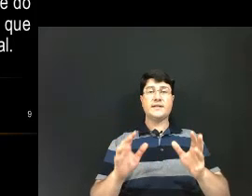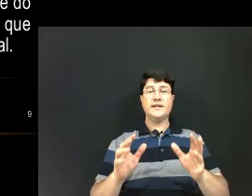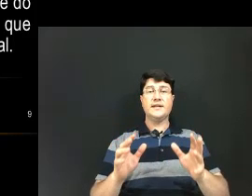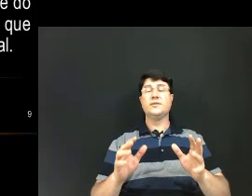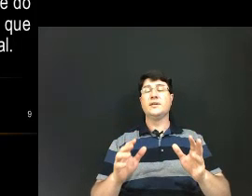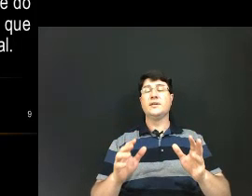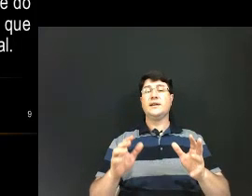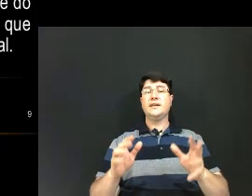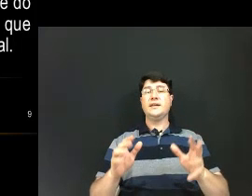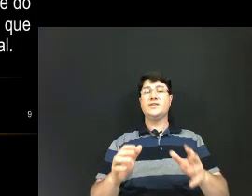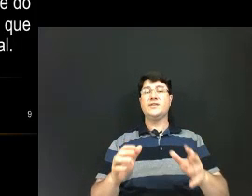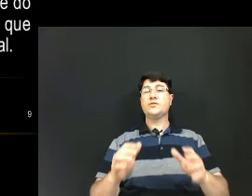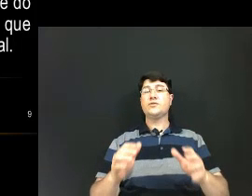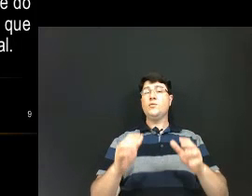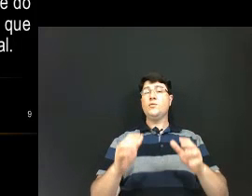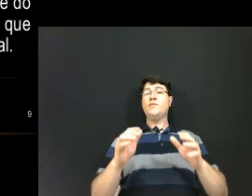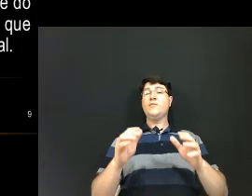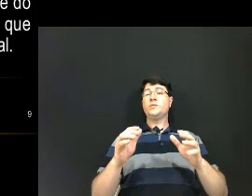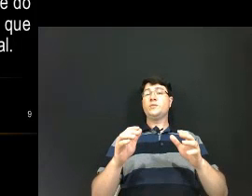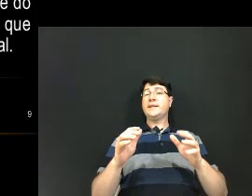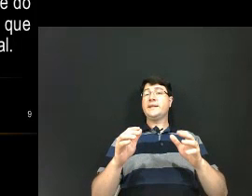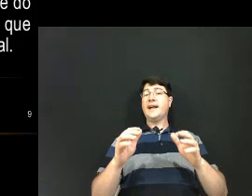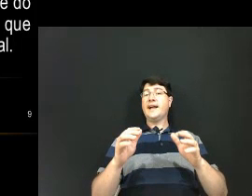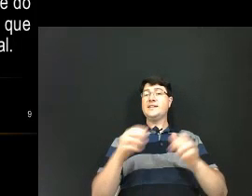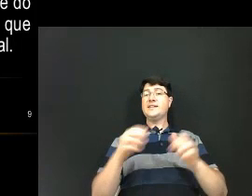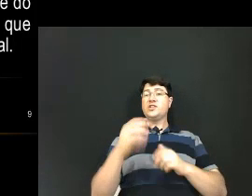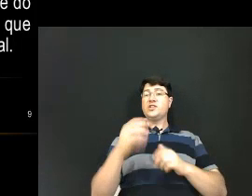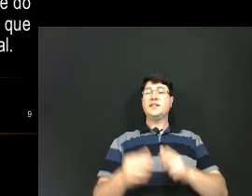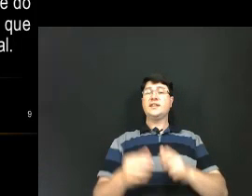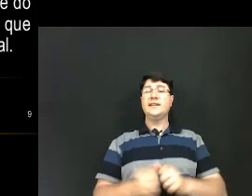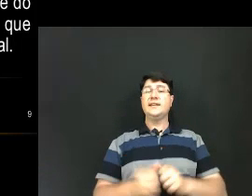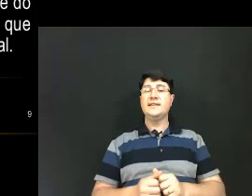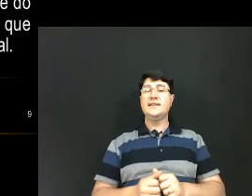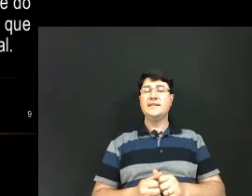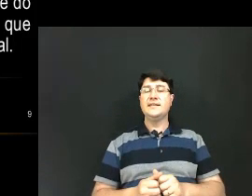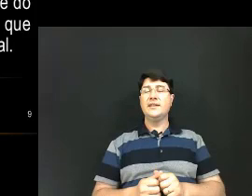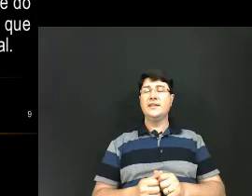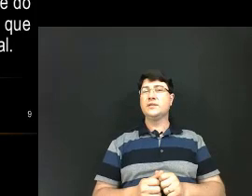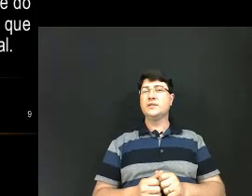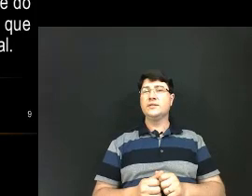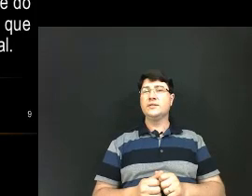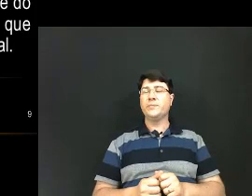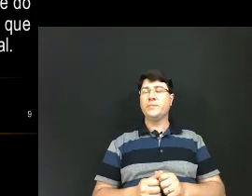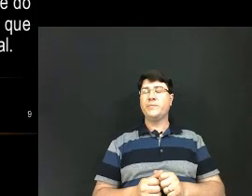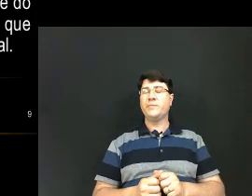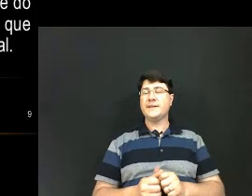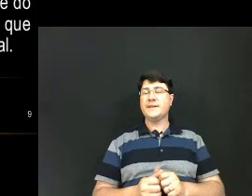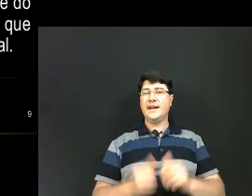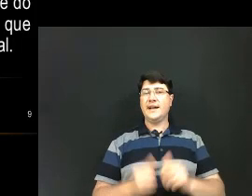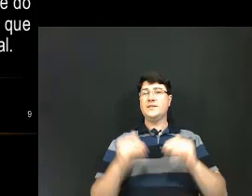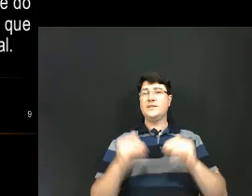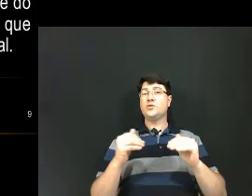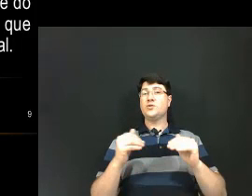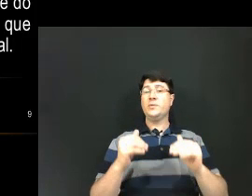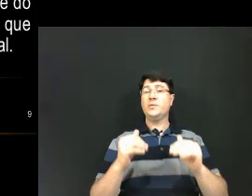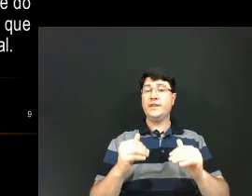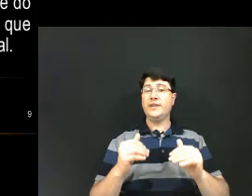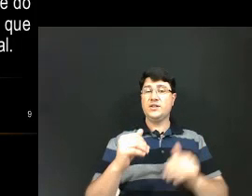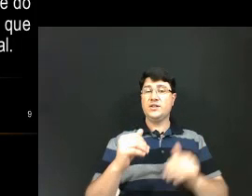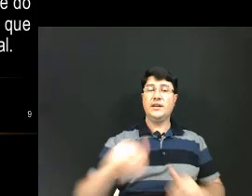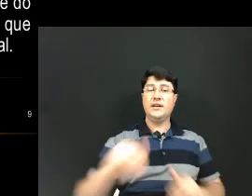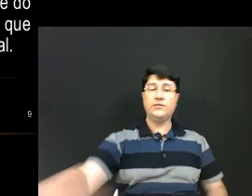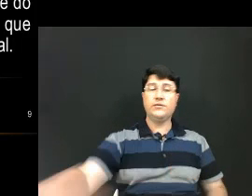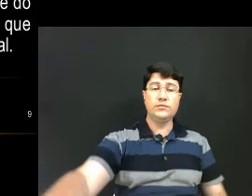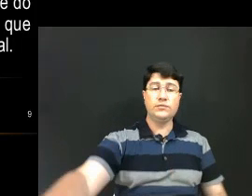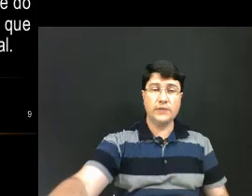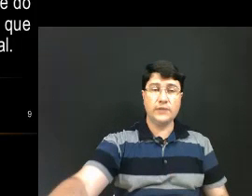gente está conversando e às vezes só um movimento para trás a gente já está denotando passado e às vezes só para